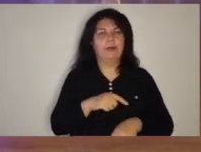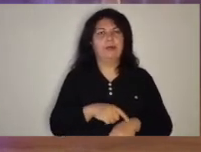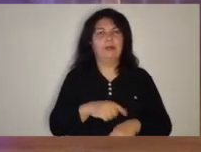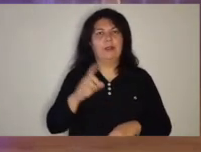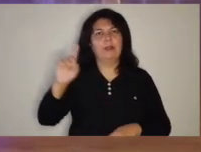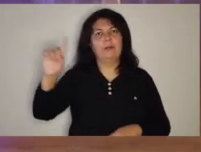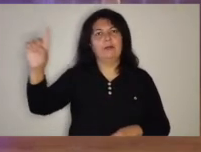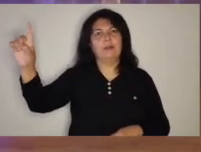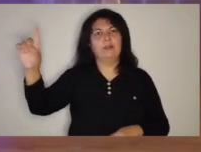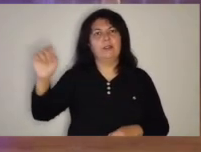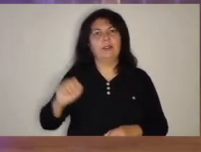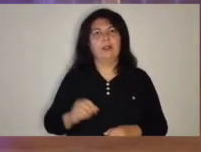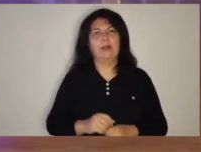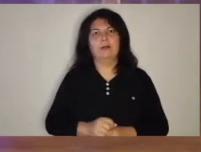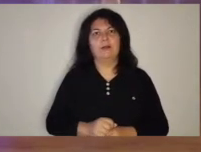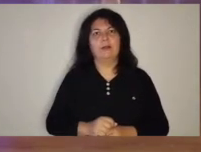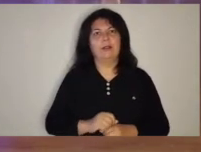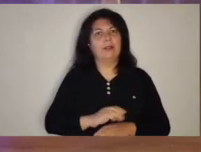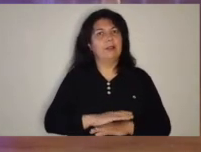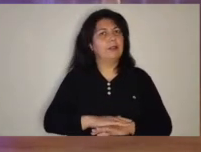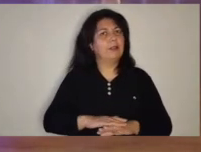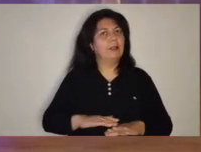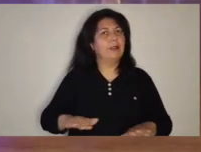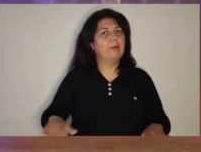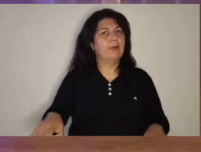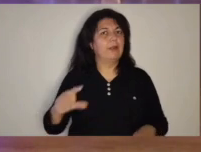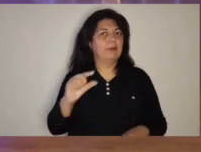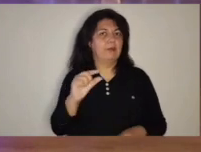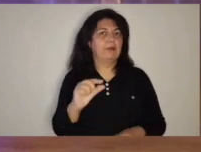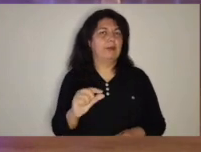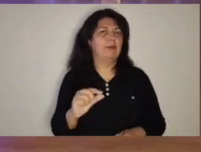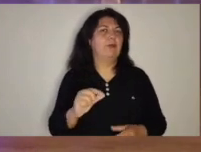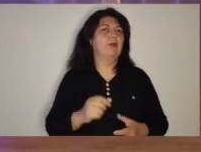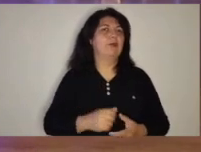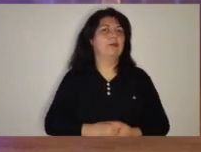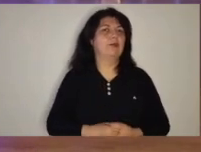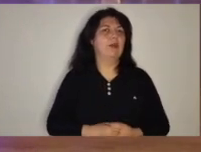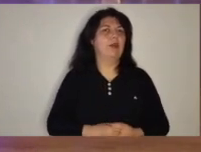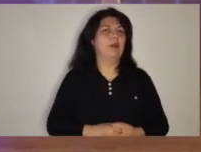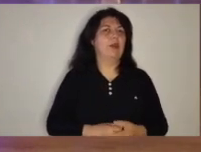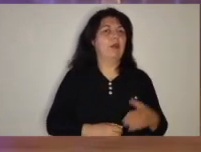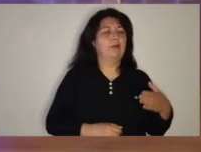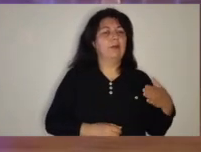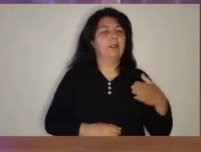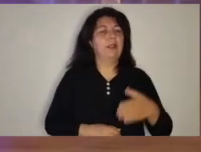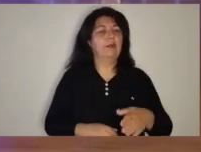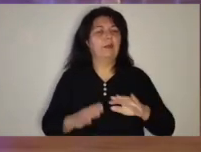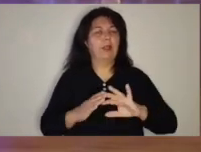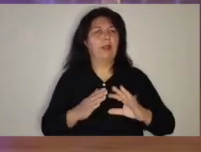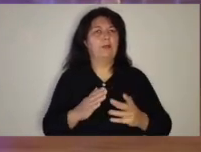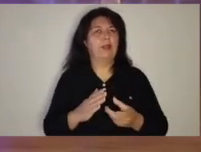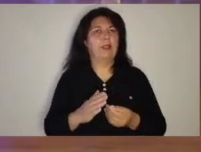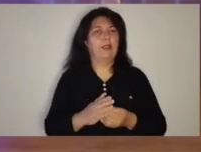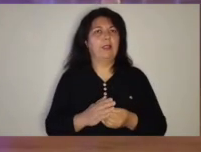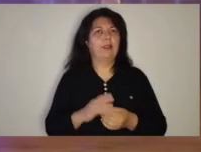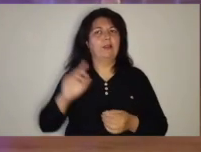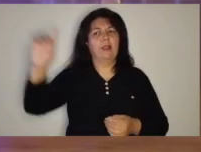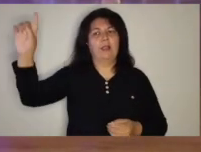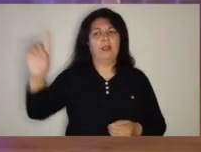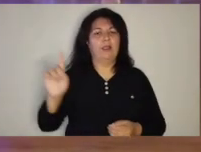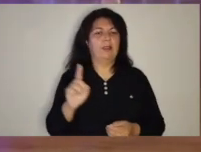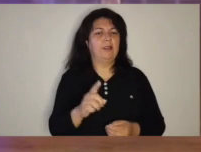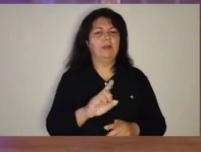mas o Espírito Santo de Deus não estará mais, porque a igreja do Senhor já foi arrebatada. Está entendendo?